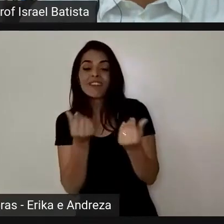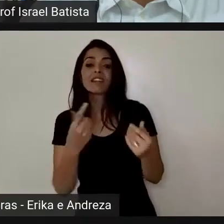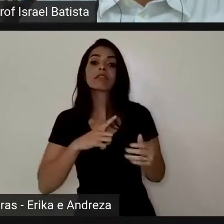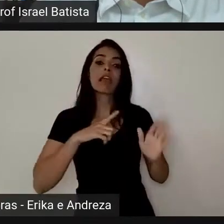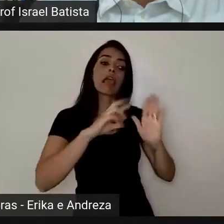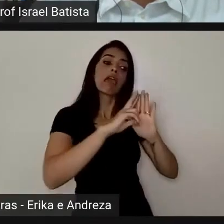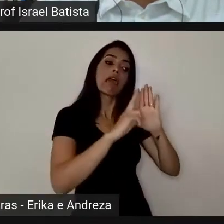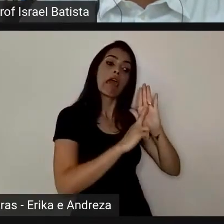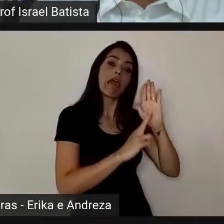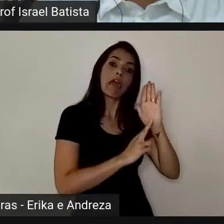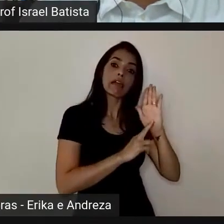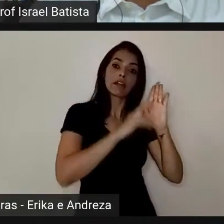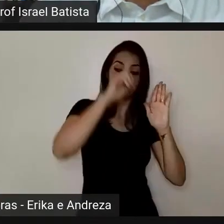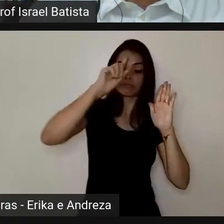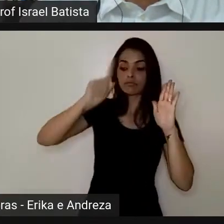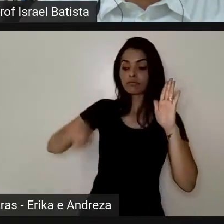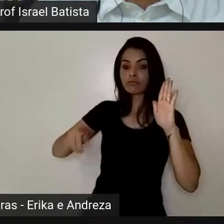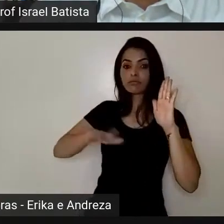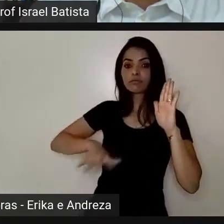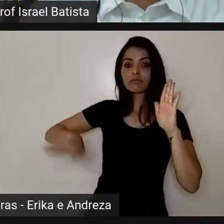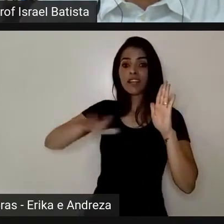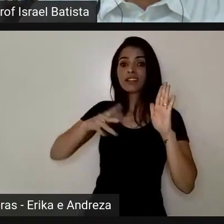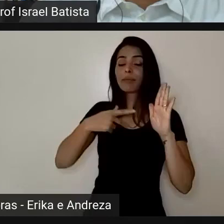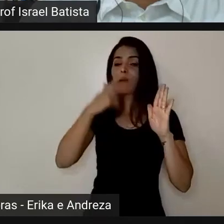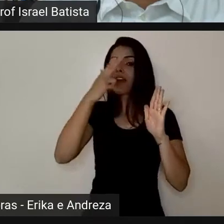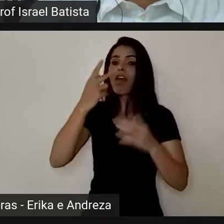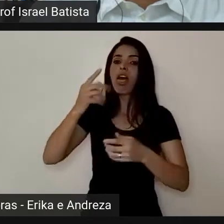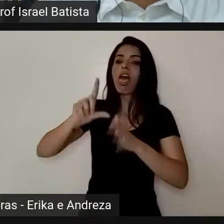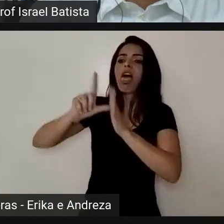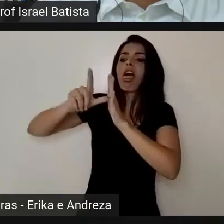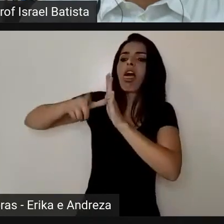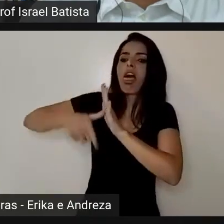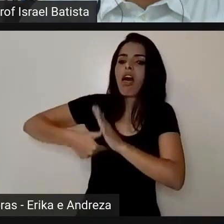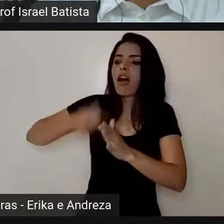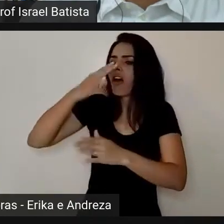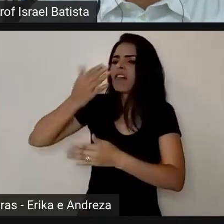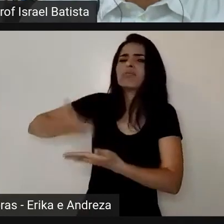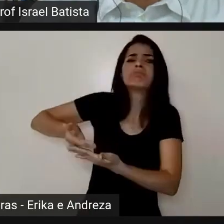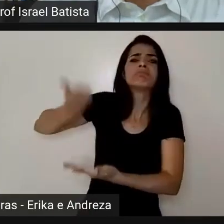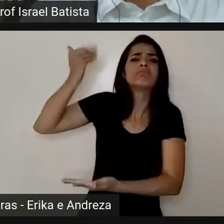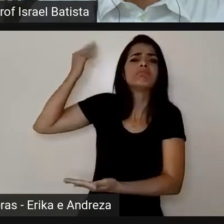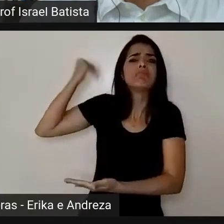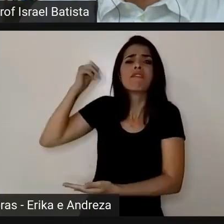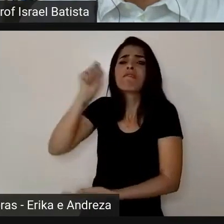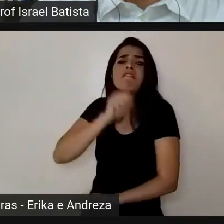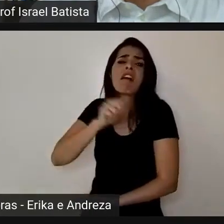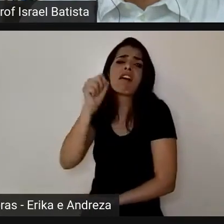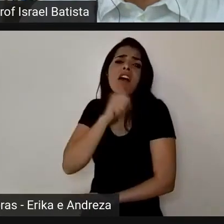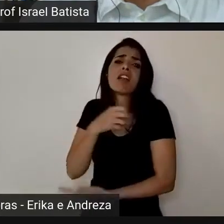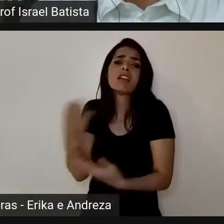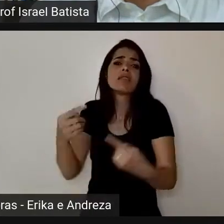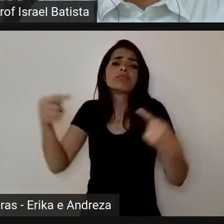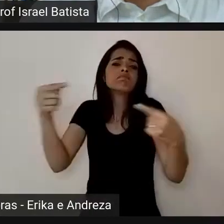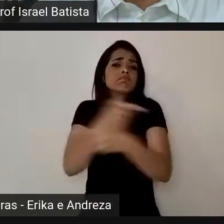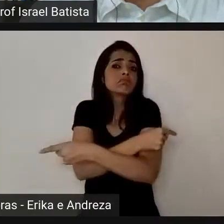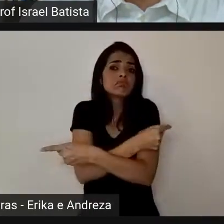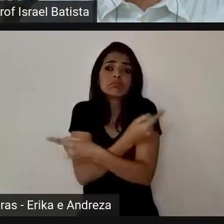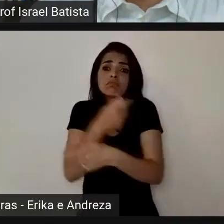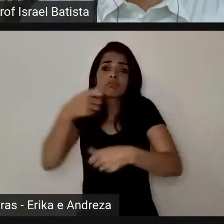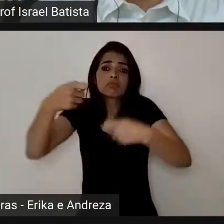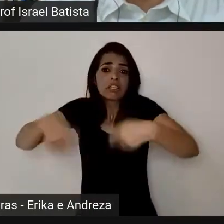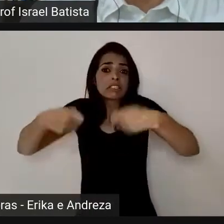nós temos regras que regem a administração pública brasileira que estão muito defasadas, né, que não condizem mais com